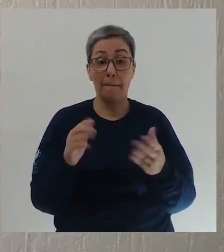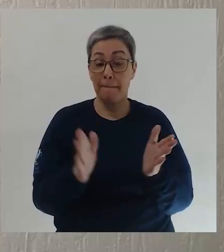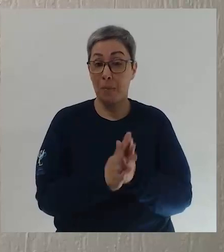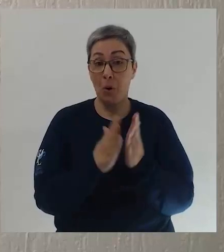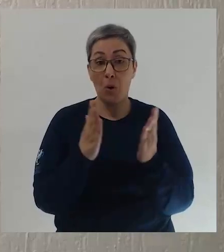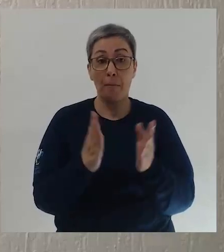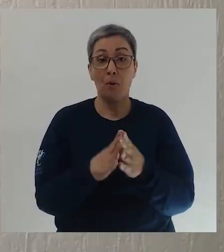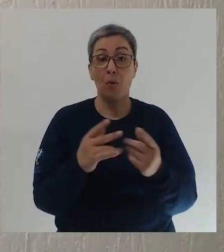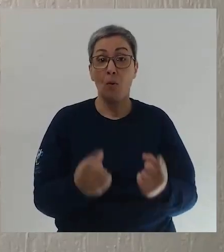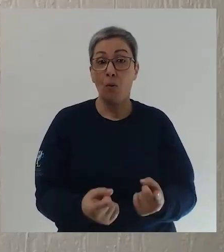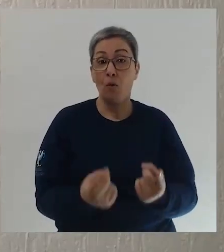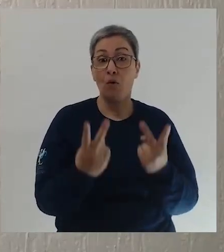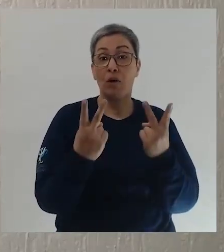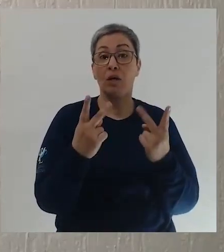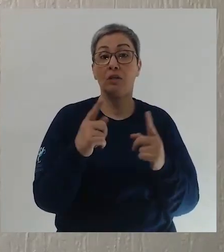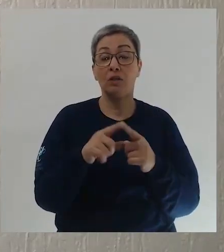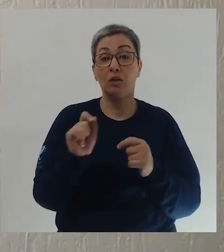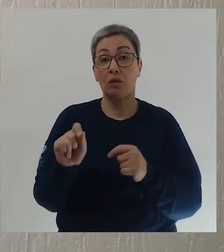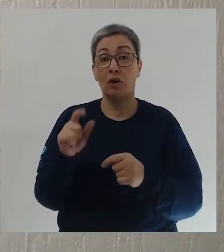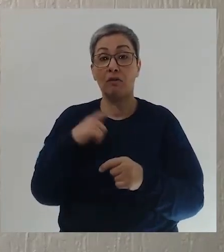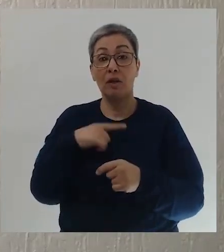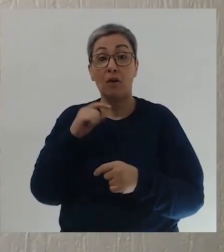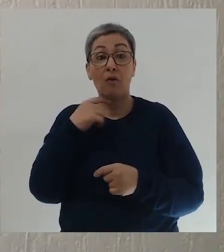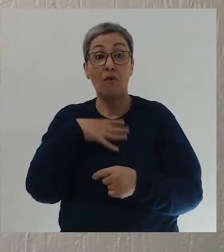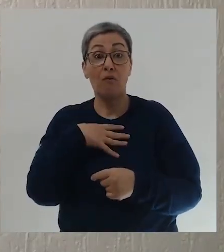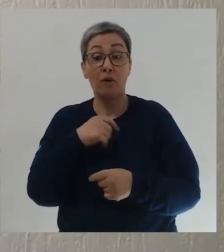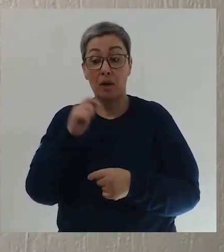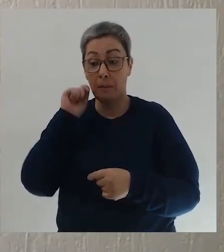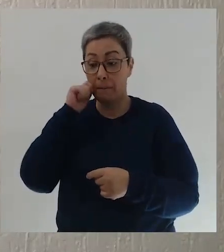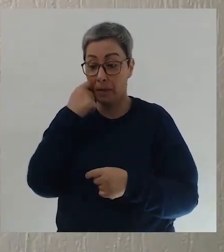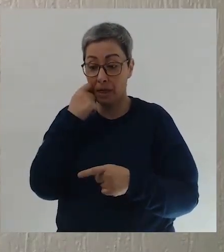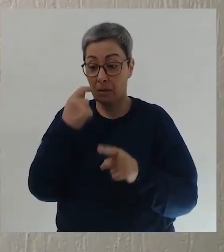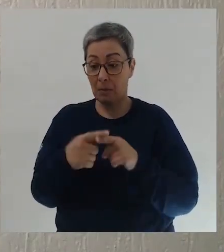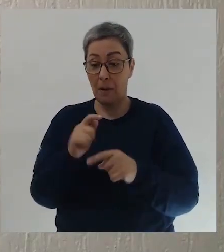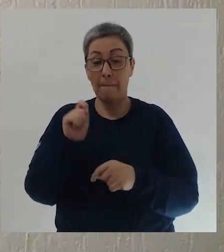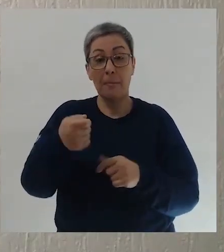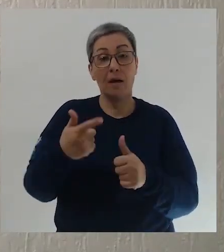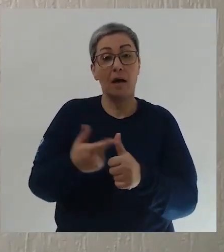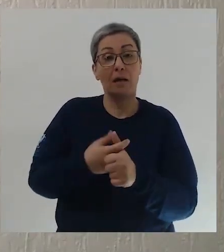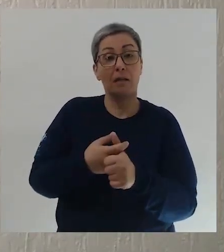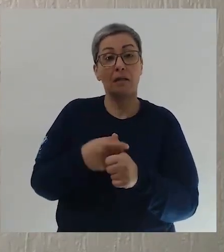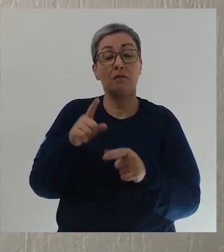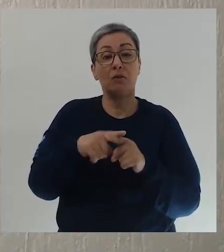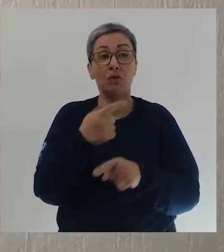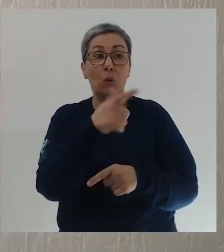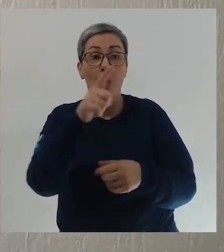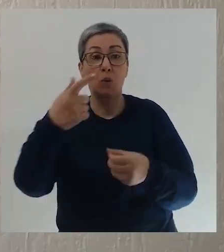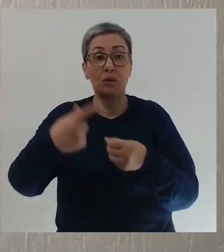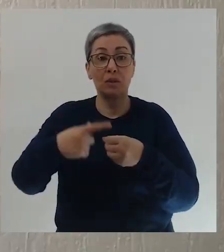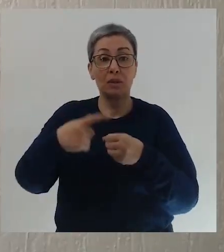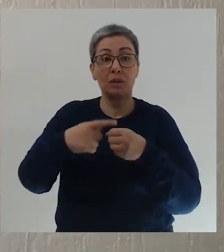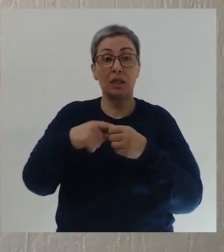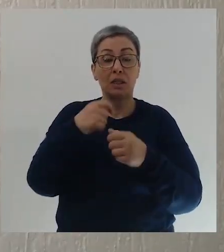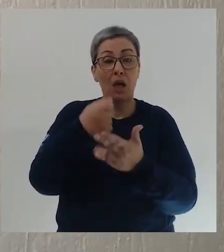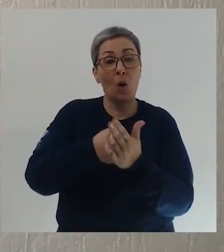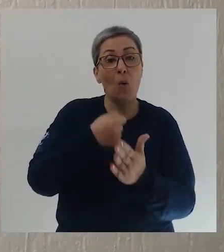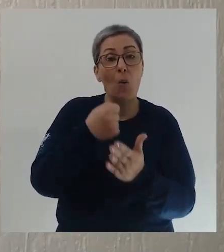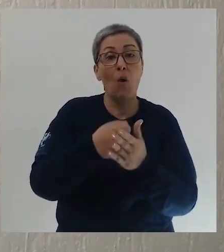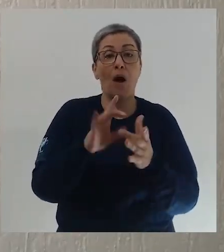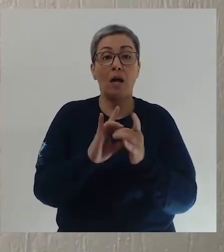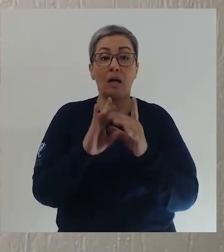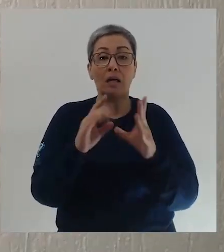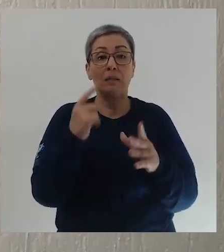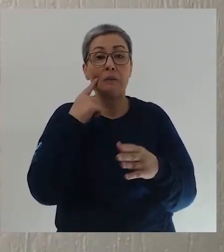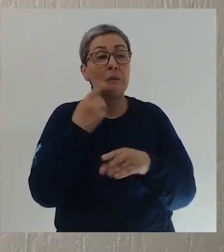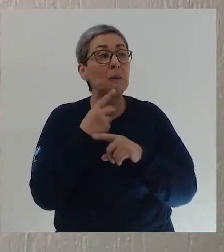ele vendeu o Luiz para pagar a dívida. A sua mãe foi para outras cidades lutar por liberdade e ele passou